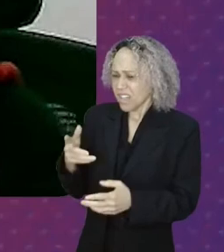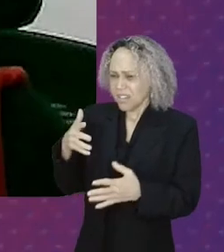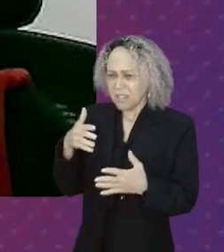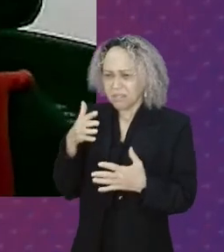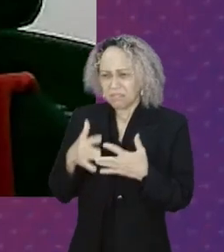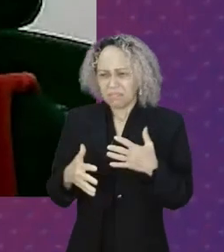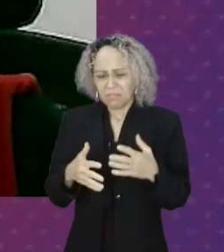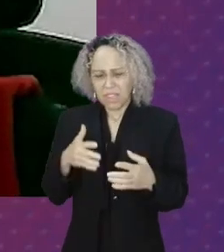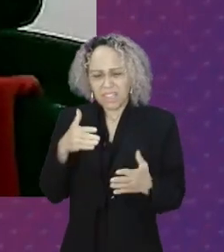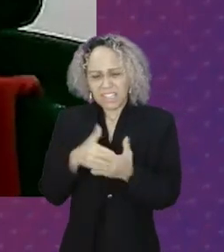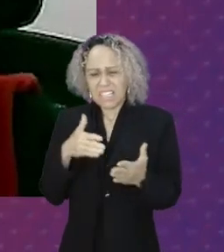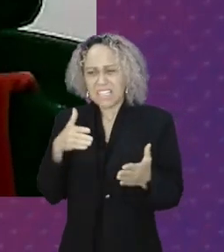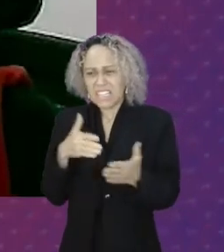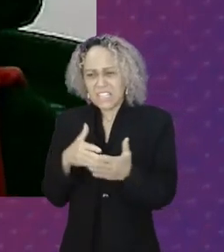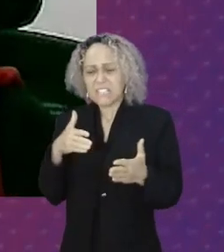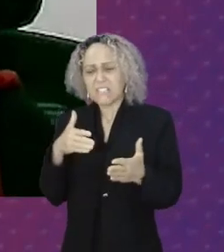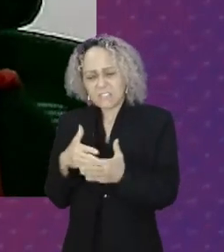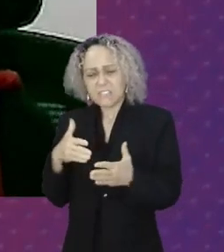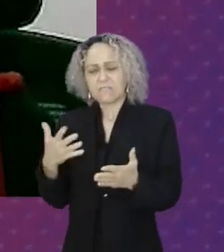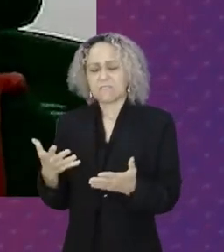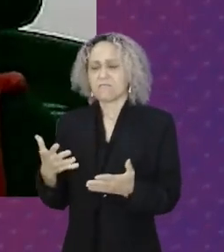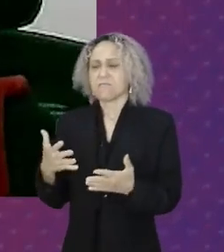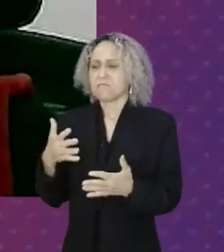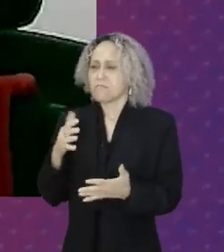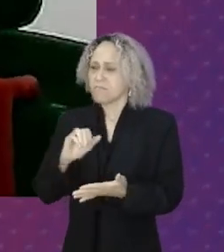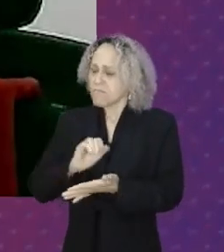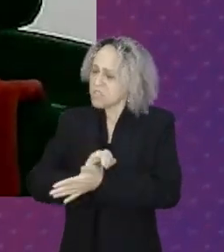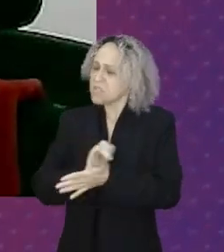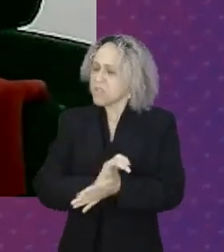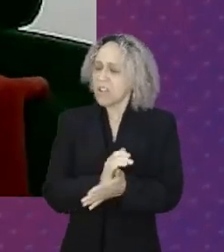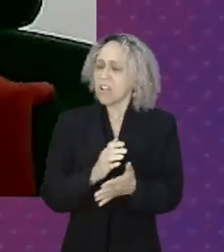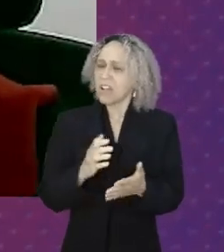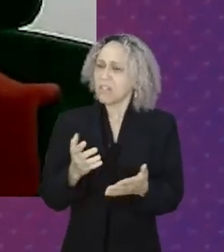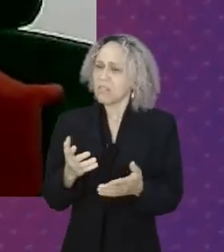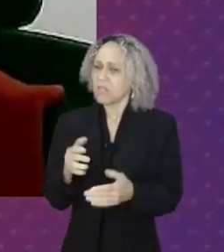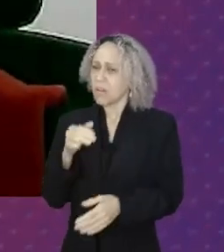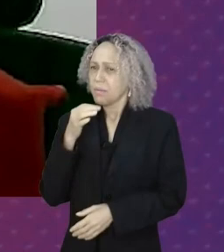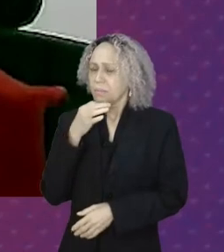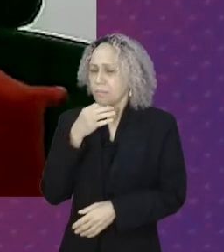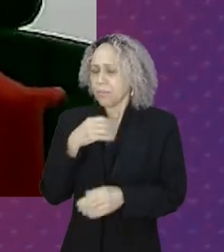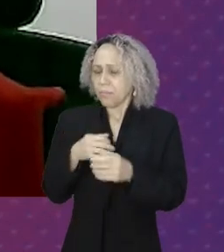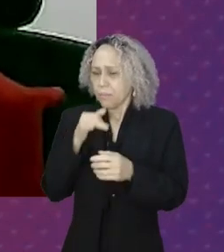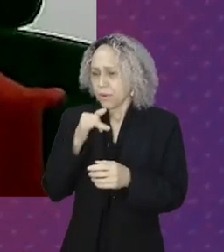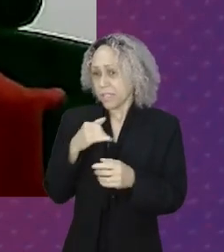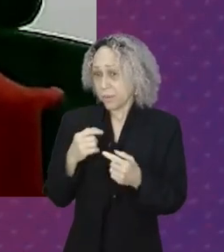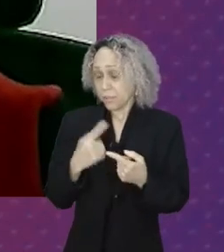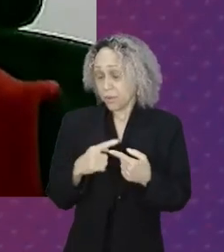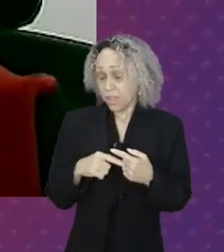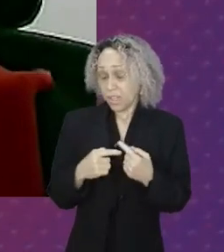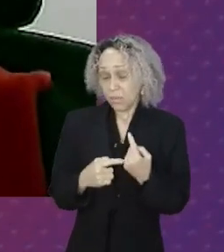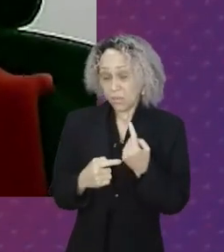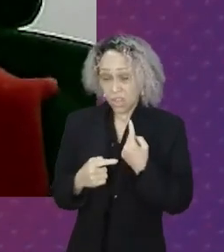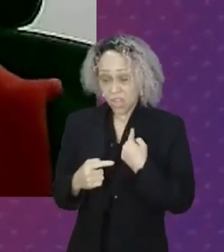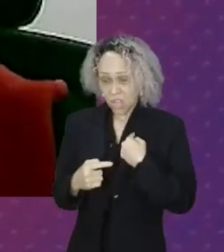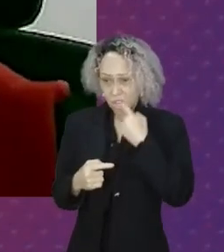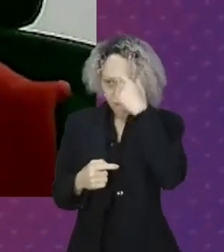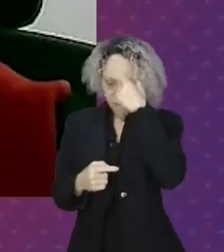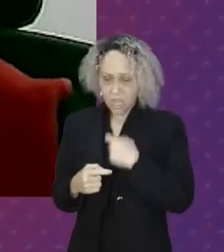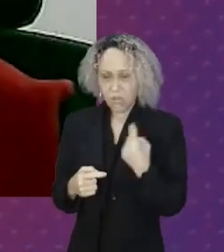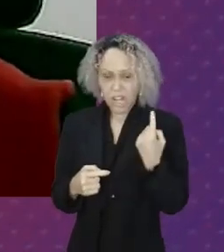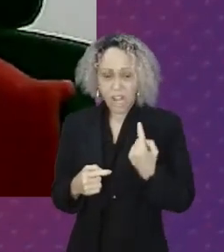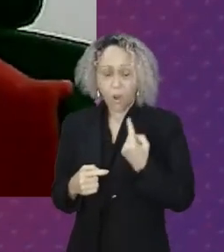havia uma preocupação muito grande de não deixar falar, porque eu, além de tudo, era vereadora de oposição, mas